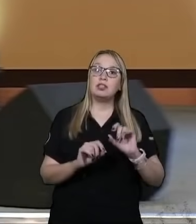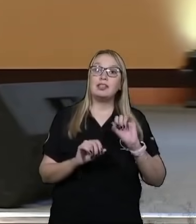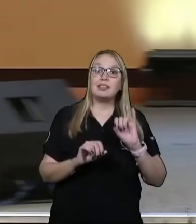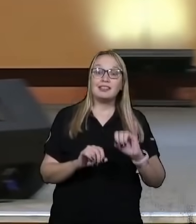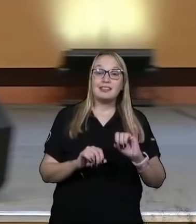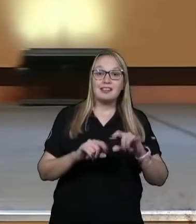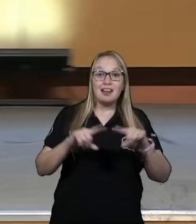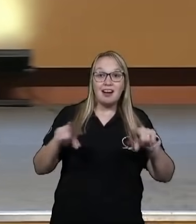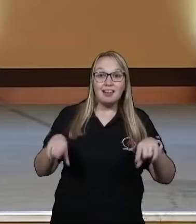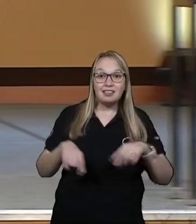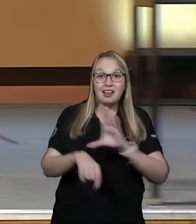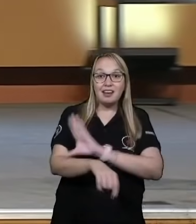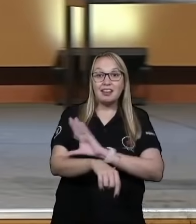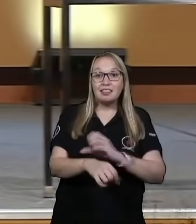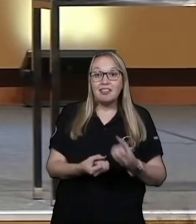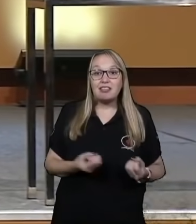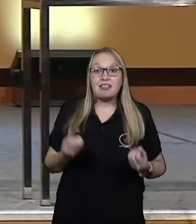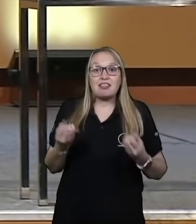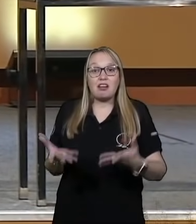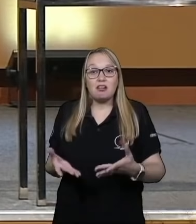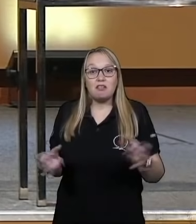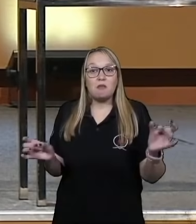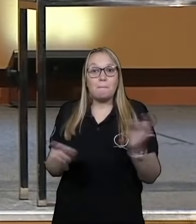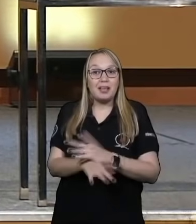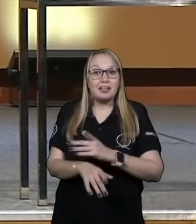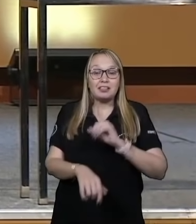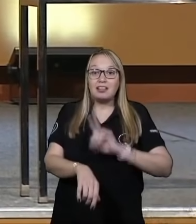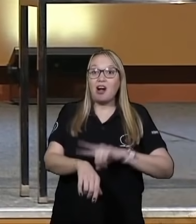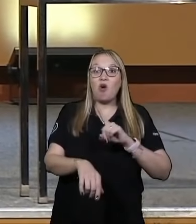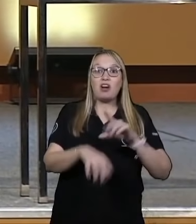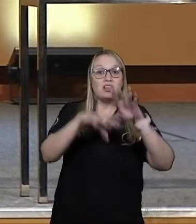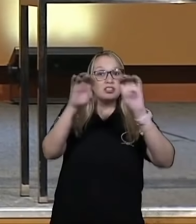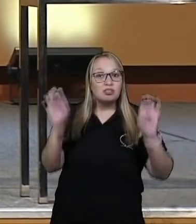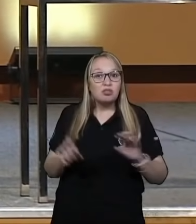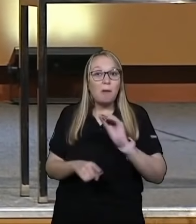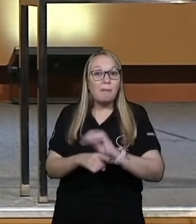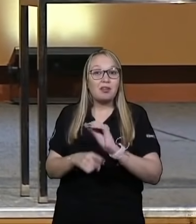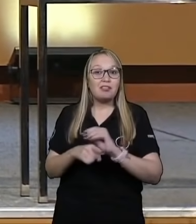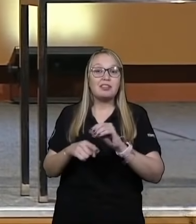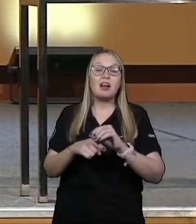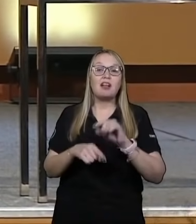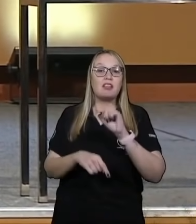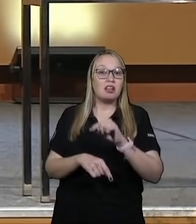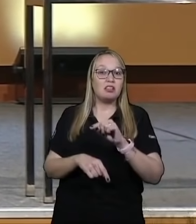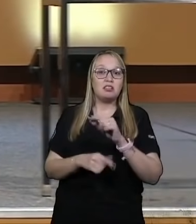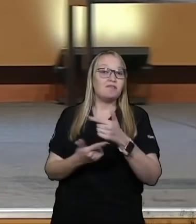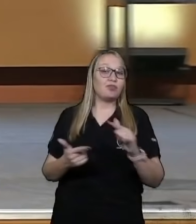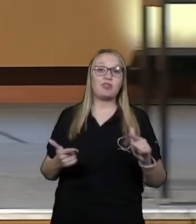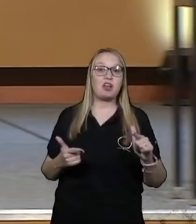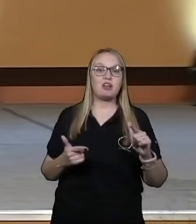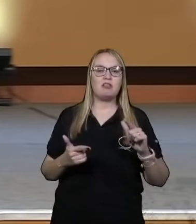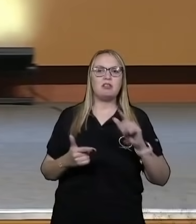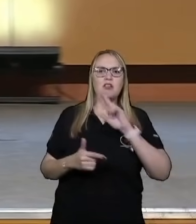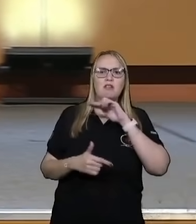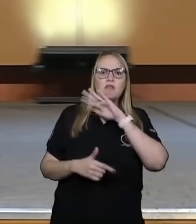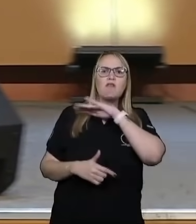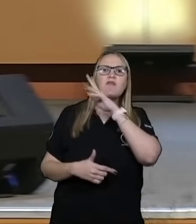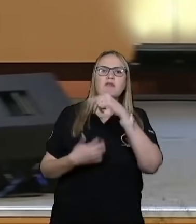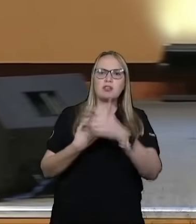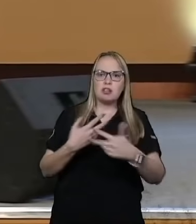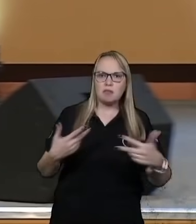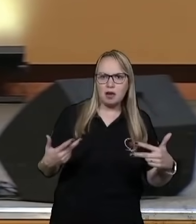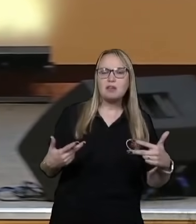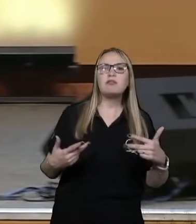eu entregar pega kannagi uma vez você não tem estrutura para Cuidar dessa terra toda as feras os animais